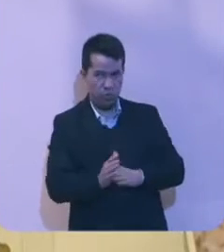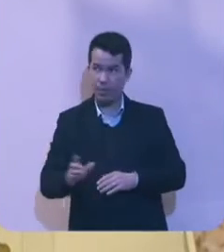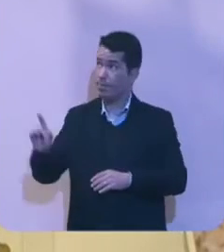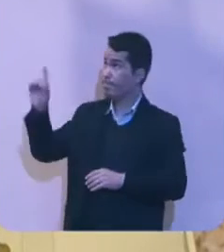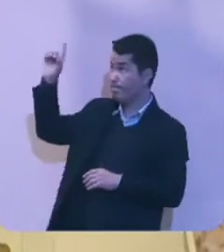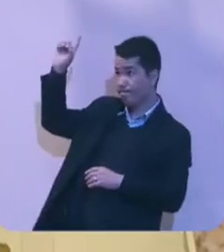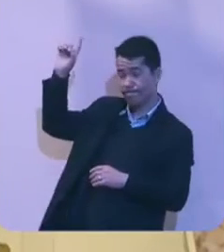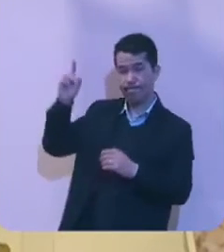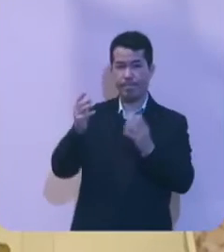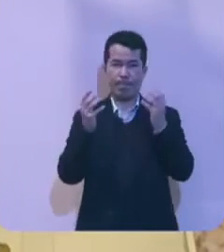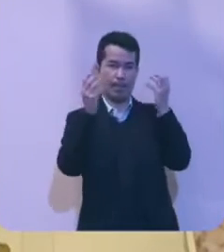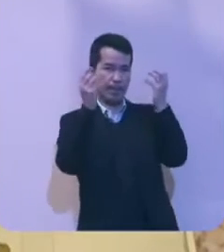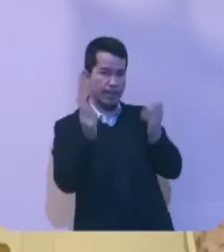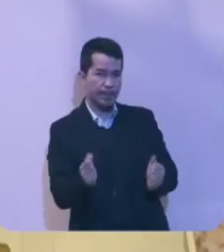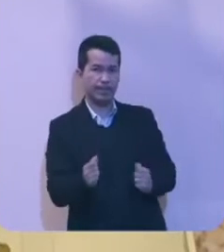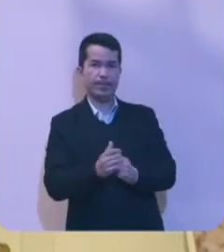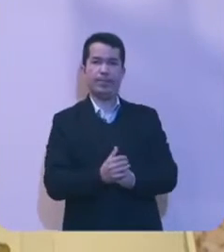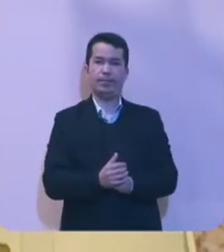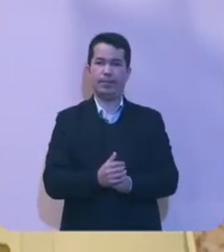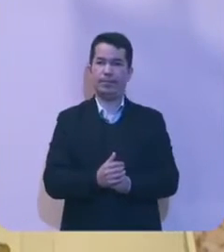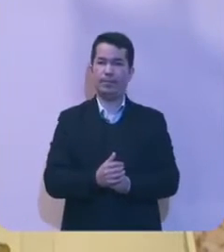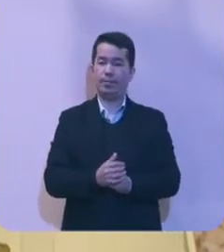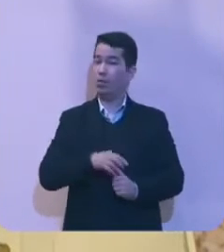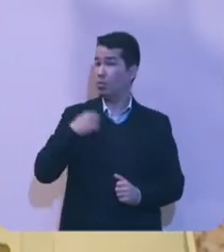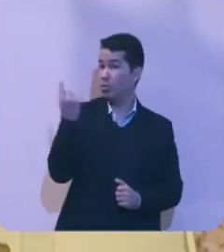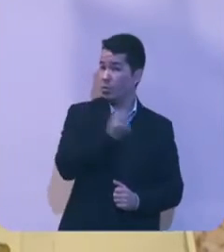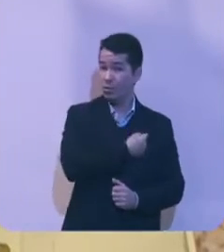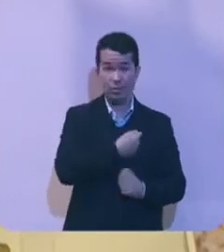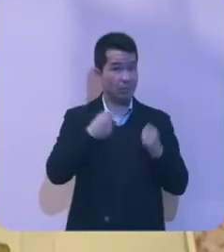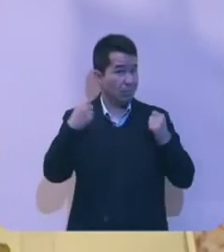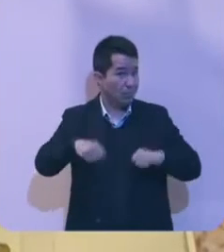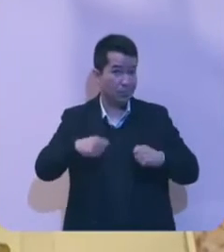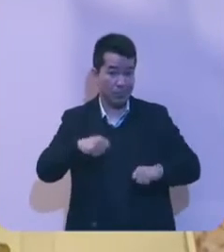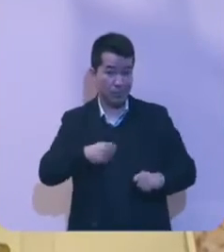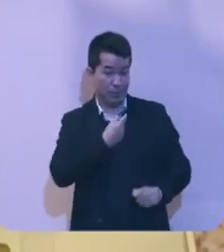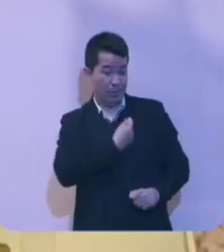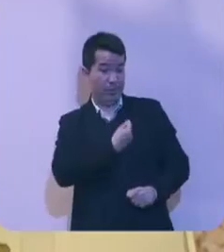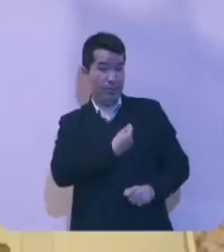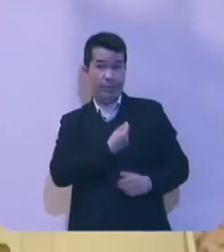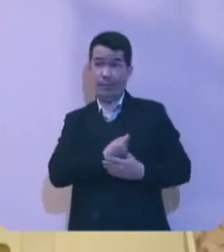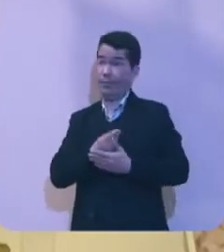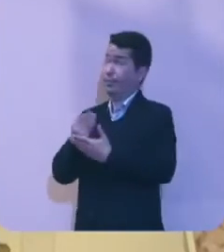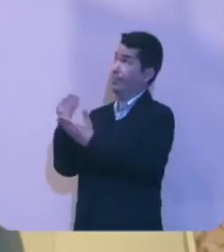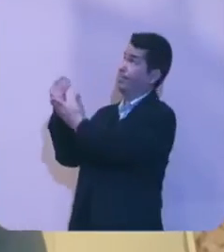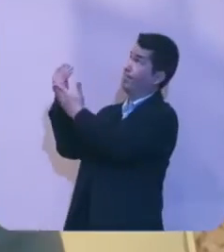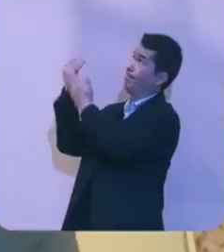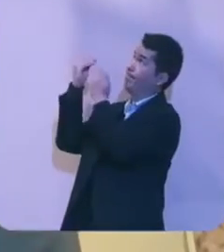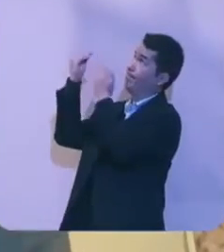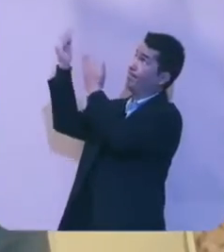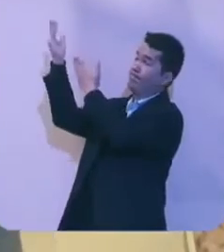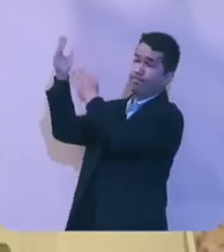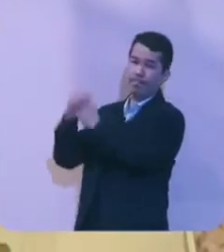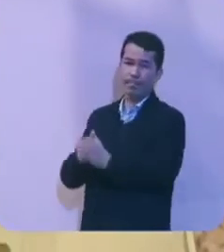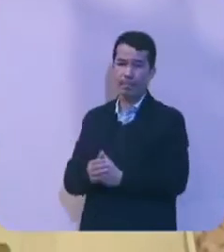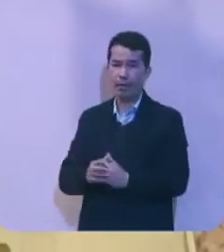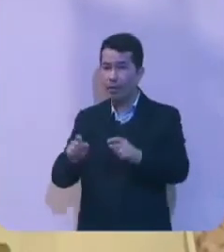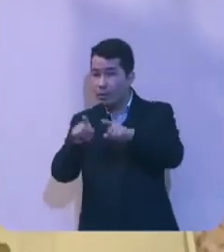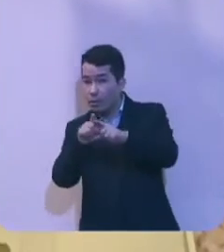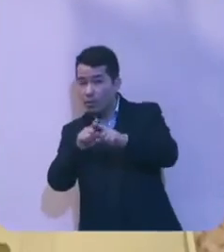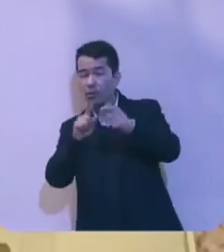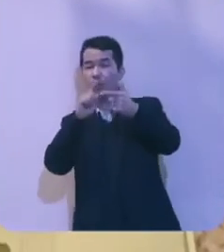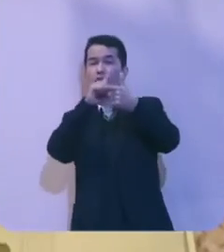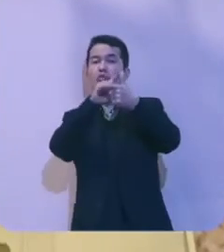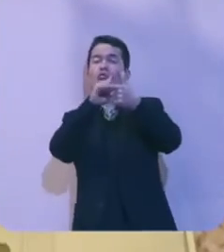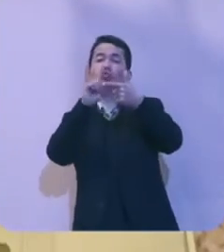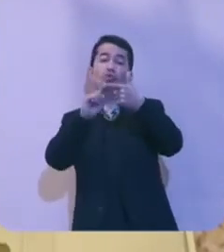Deus aceita. O culto que Deus espera é a nossa vida no altar. E a segunda coisa, no meio da